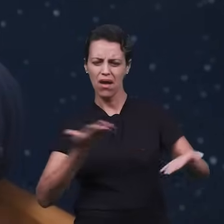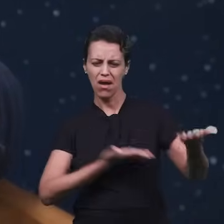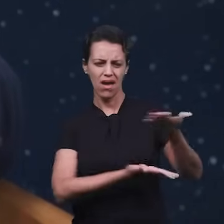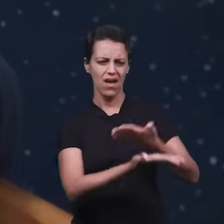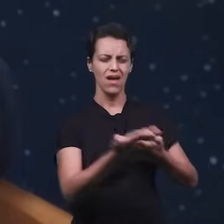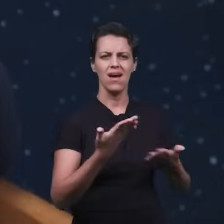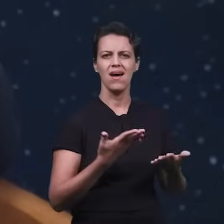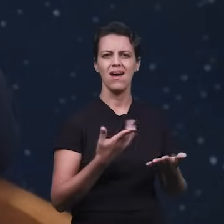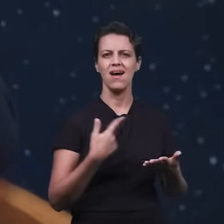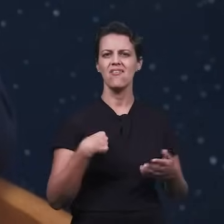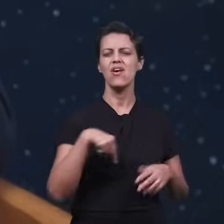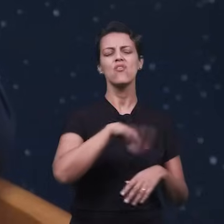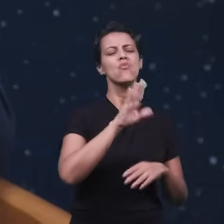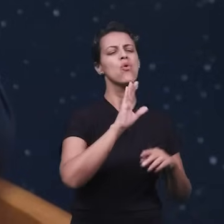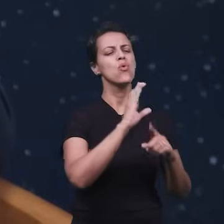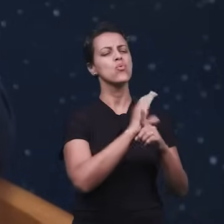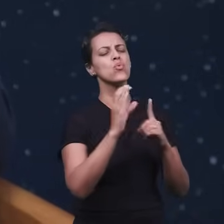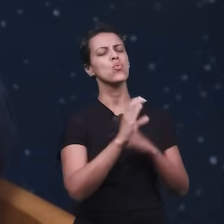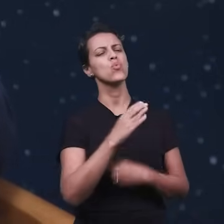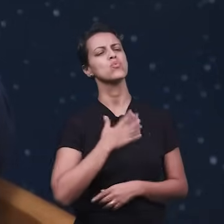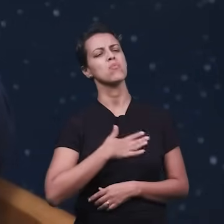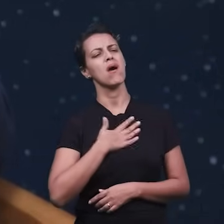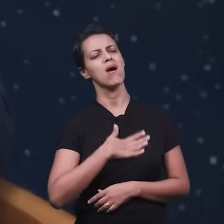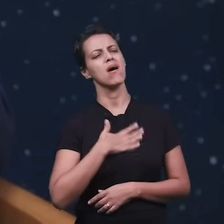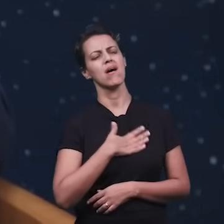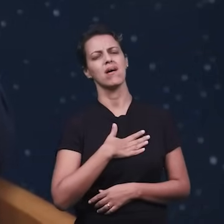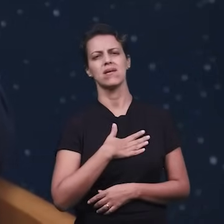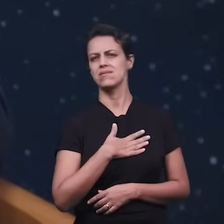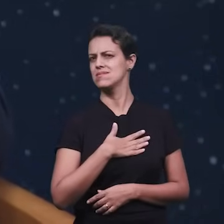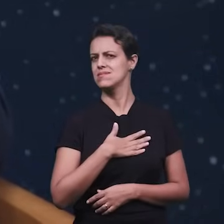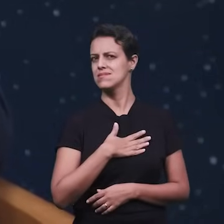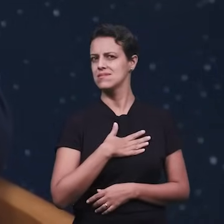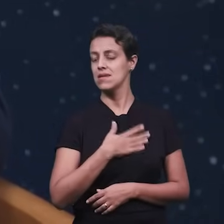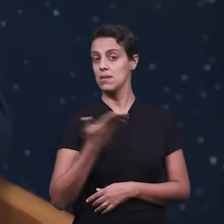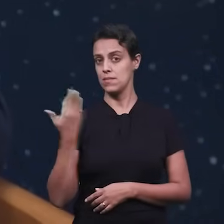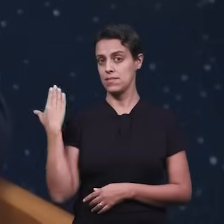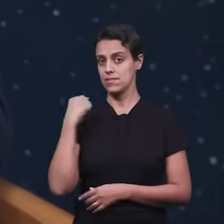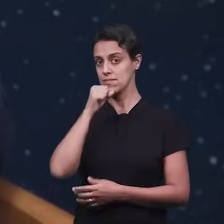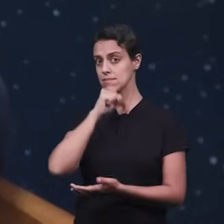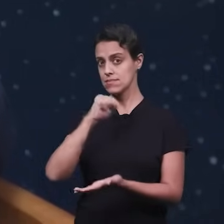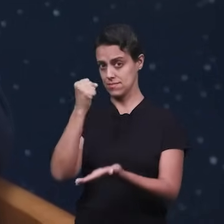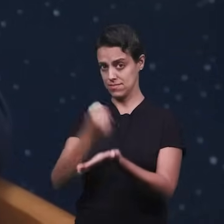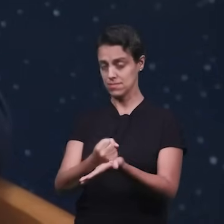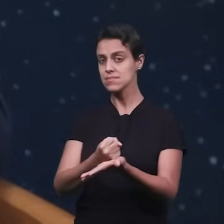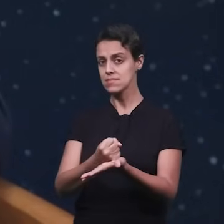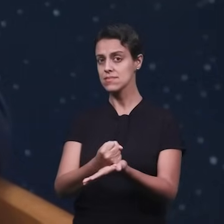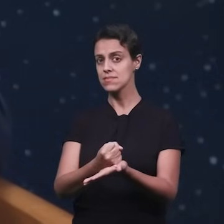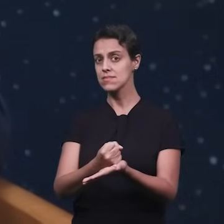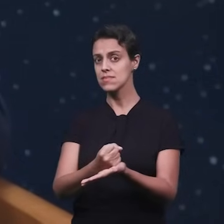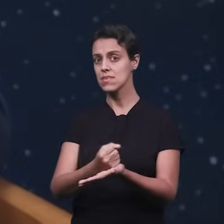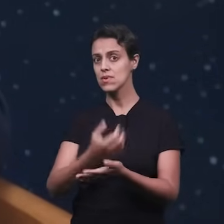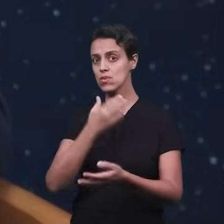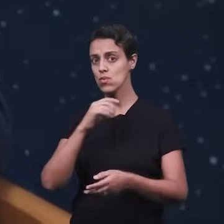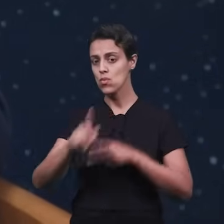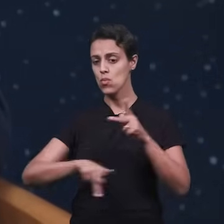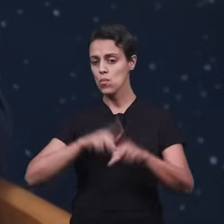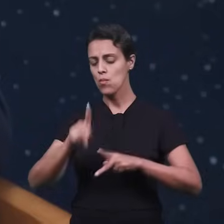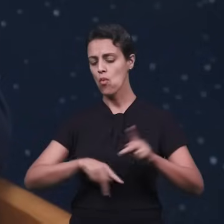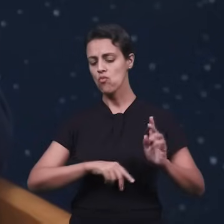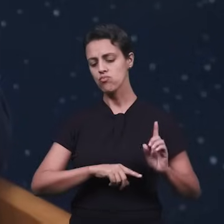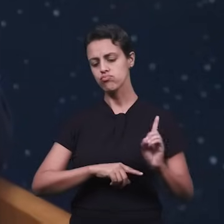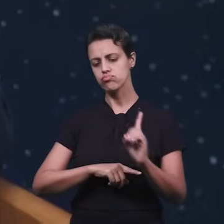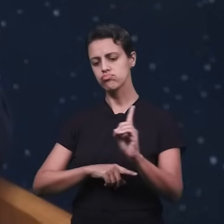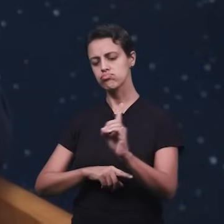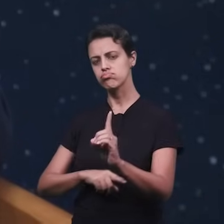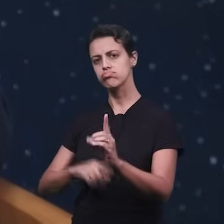culto precisa agradar a ele. No Velho Testamento, quando o israelita ia ao tabernáculo, ao